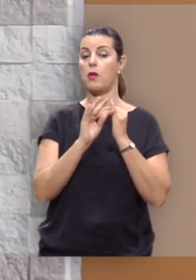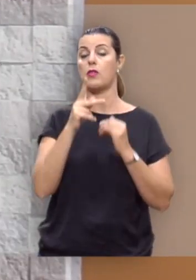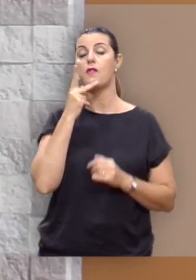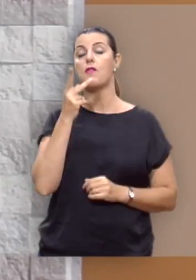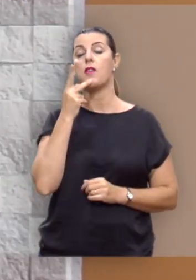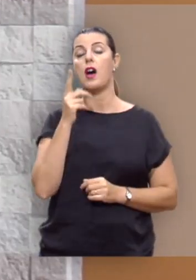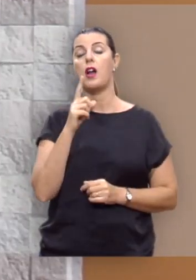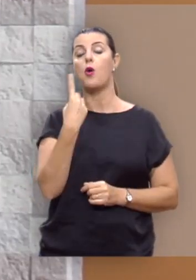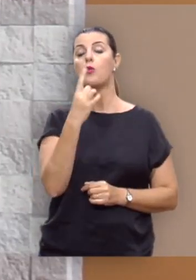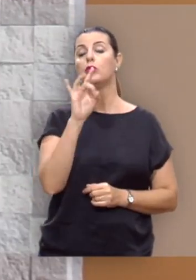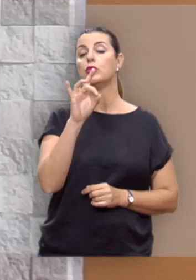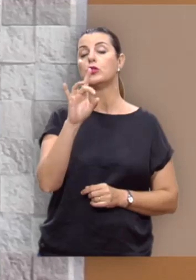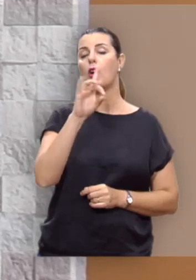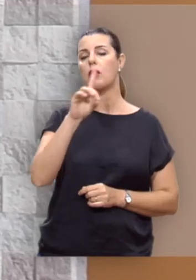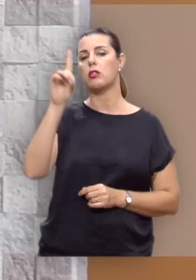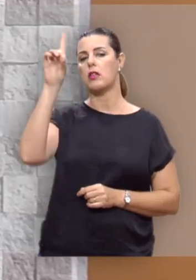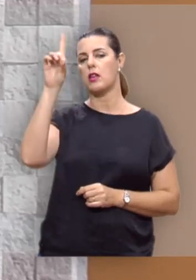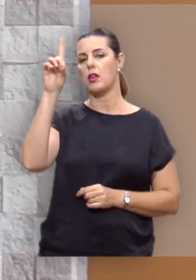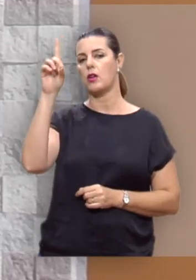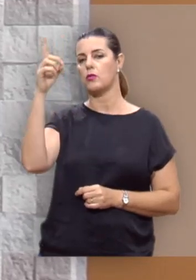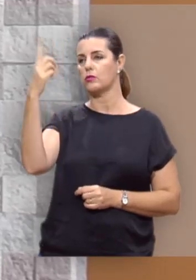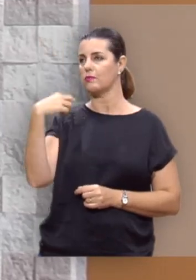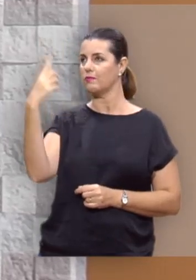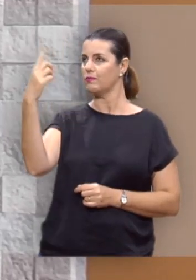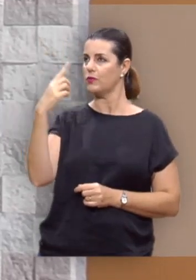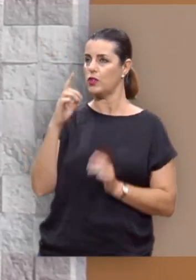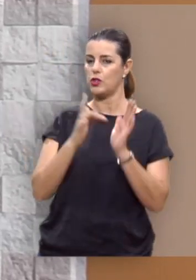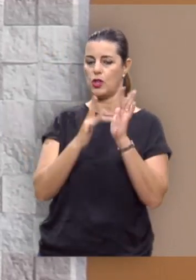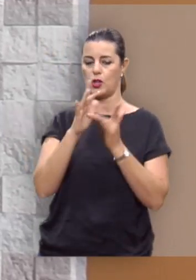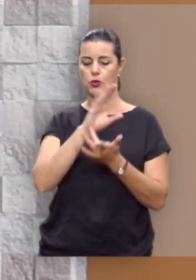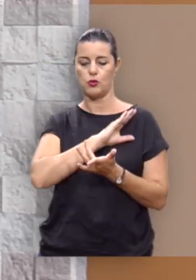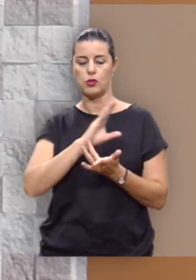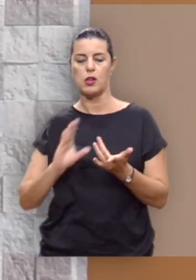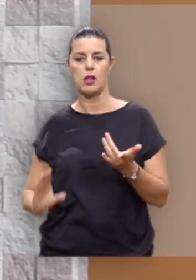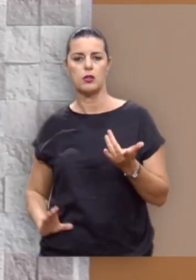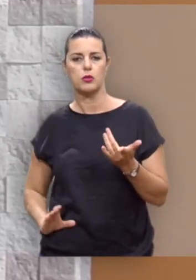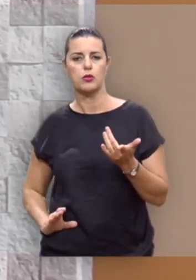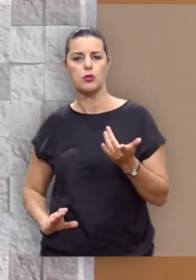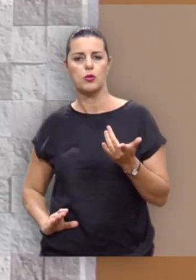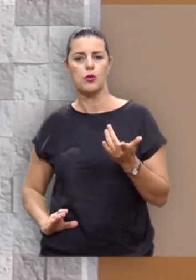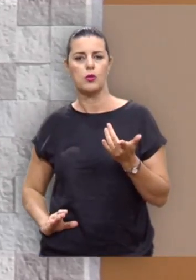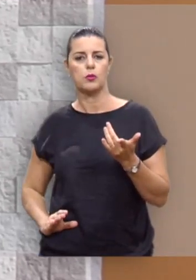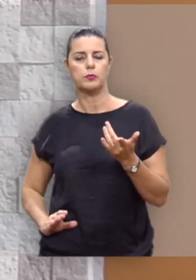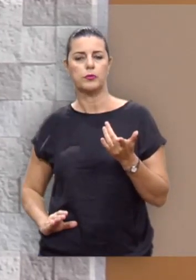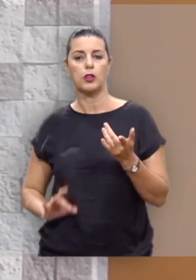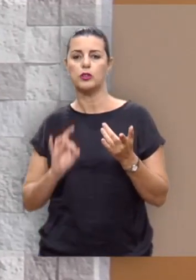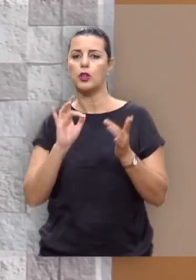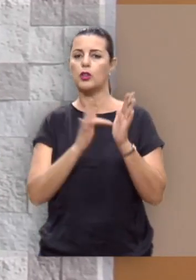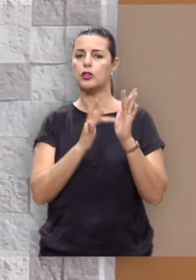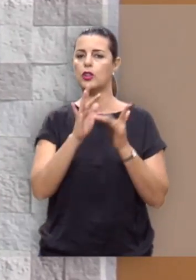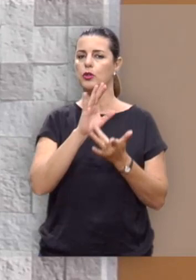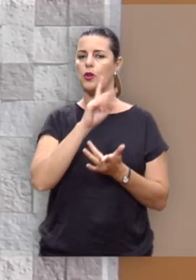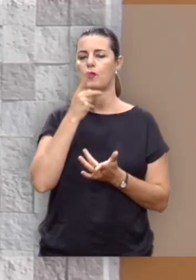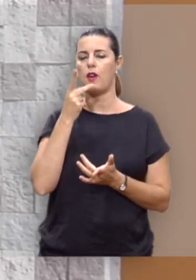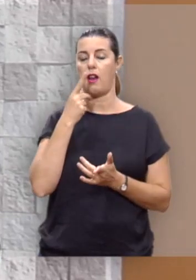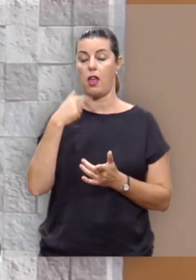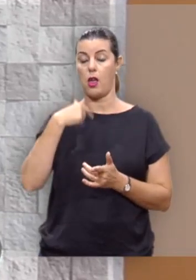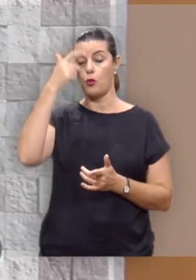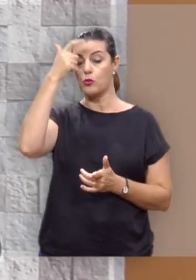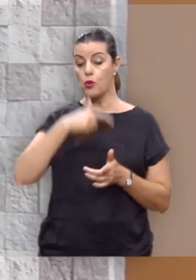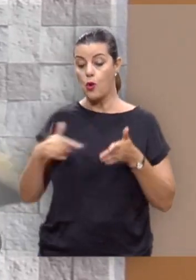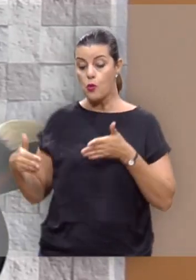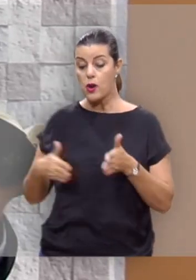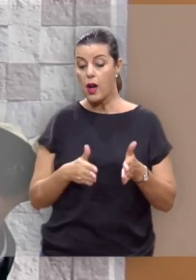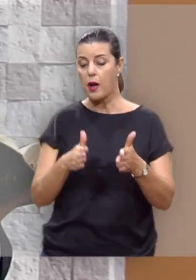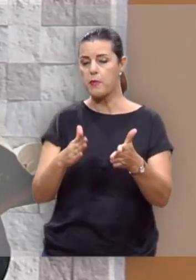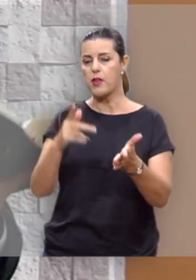só Deus e um só mediador entre Deus e os homens, Jesus Cristo homem. Foi o próprio Jesus quem disse, eu sou o